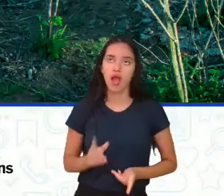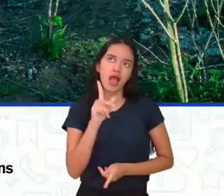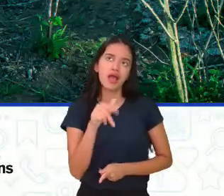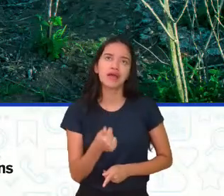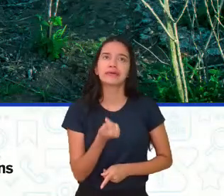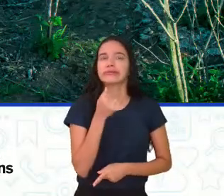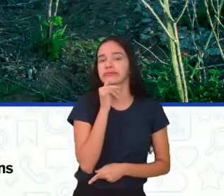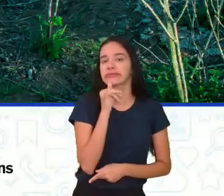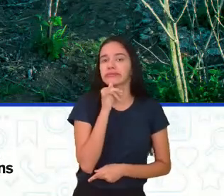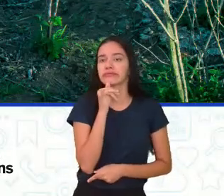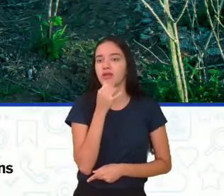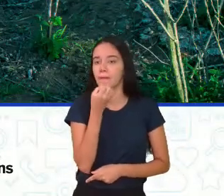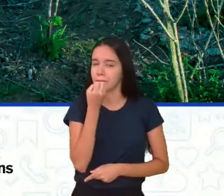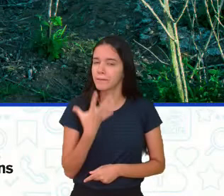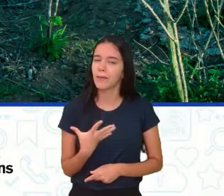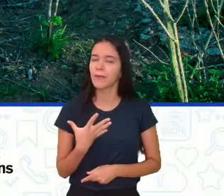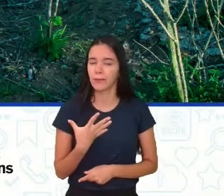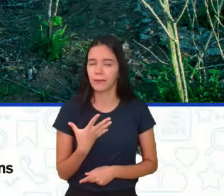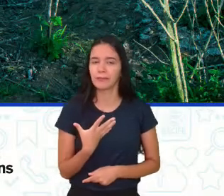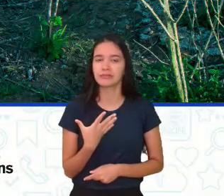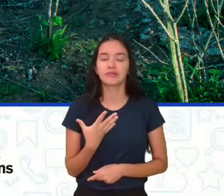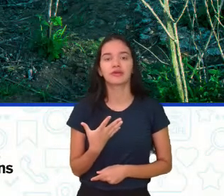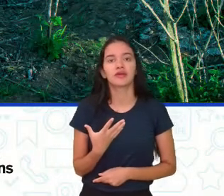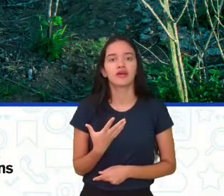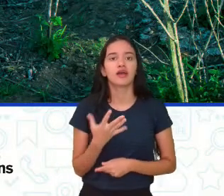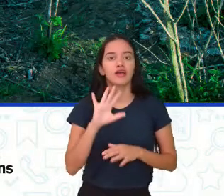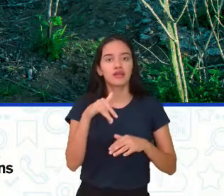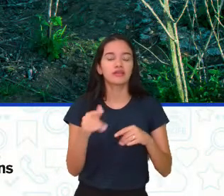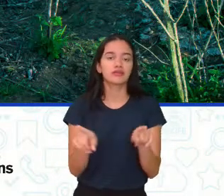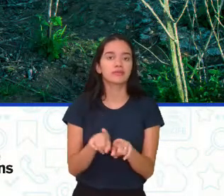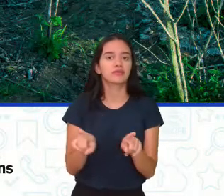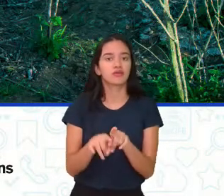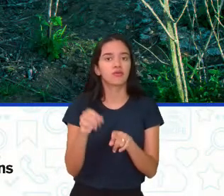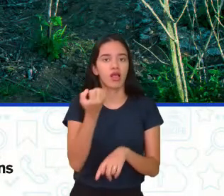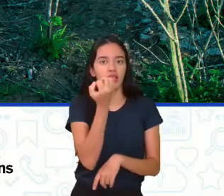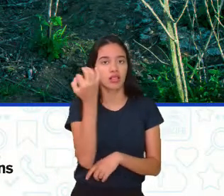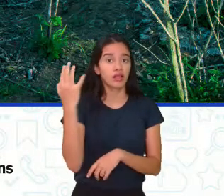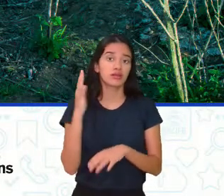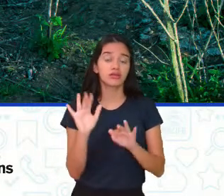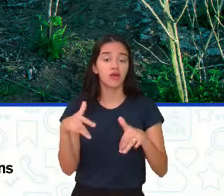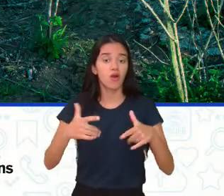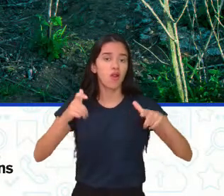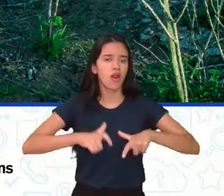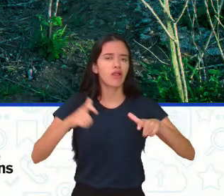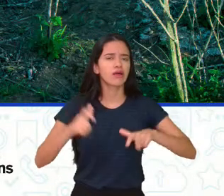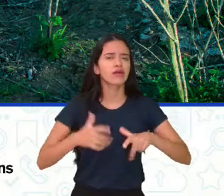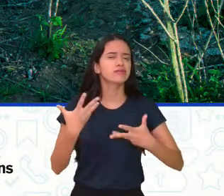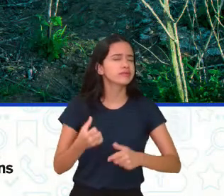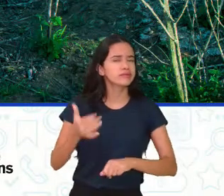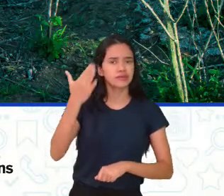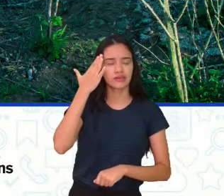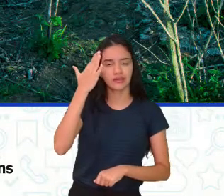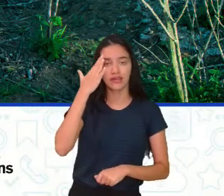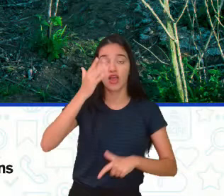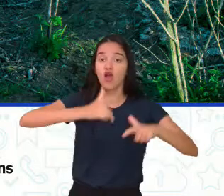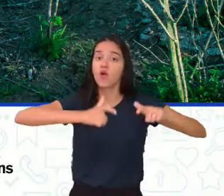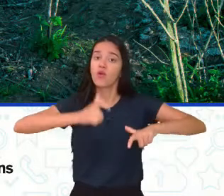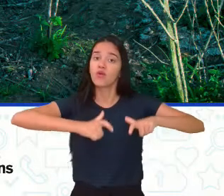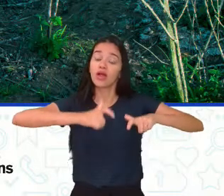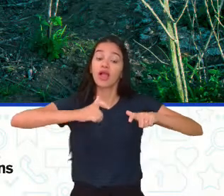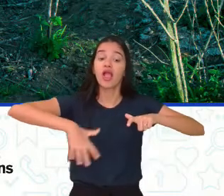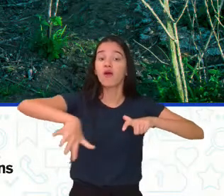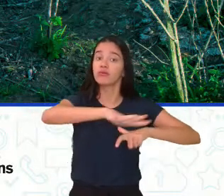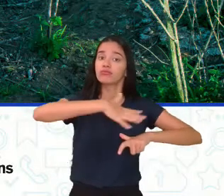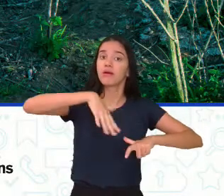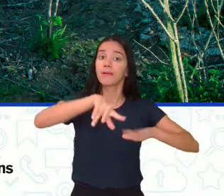assim simpáticas, né? Simpatizante com a questão da natureza, né? Então, o lugar, vamos entender, lugar. O lugar é o